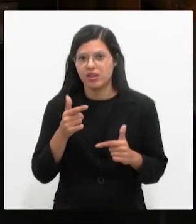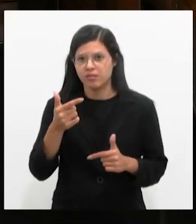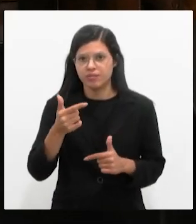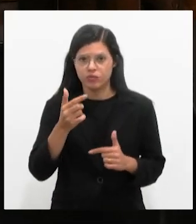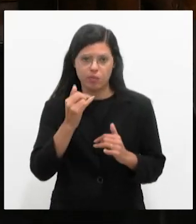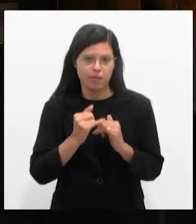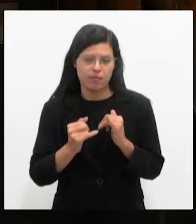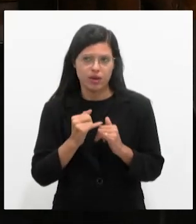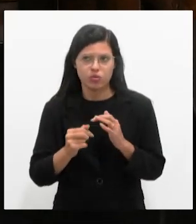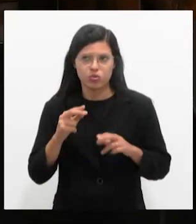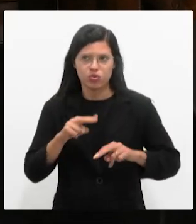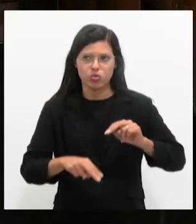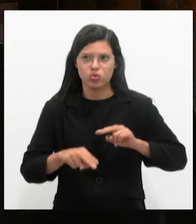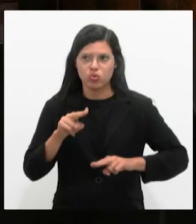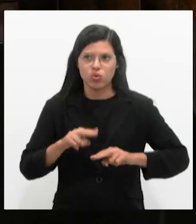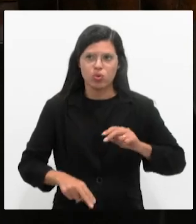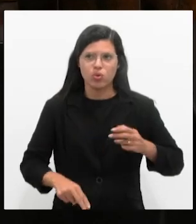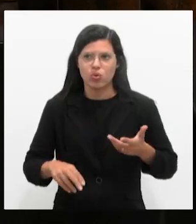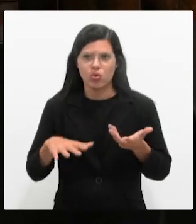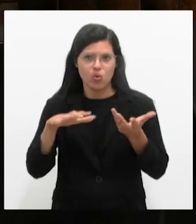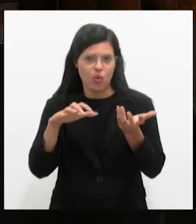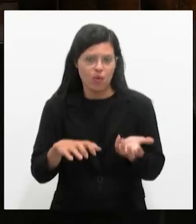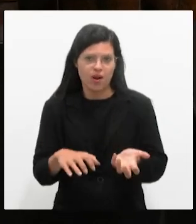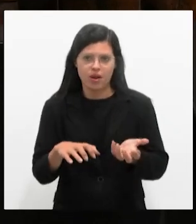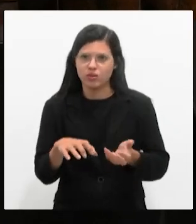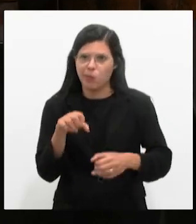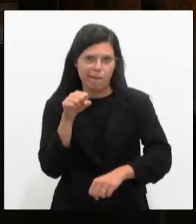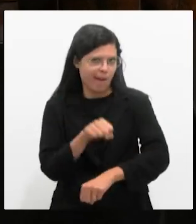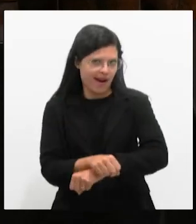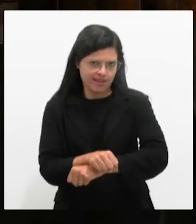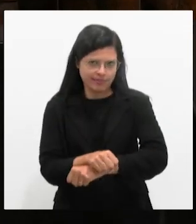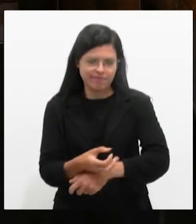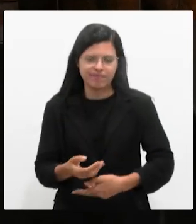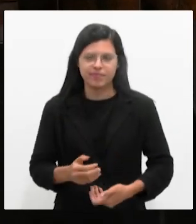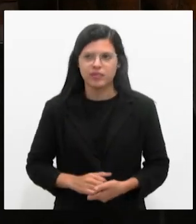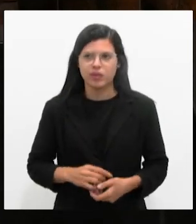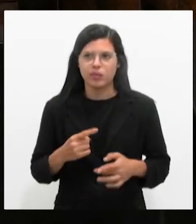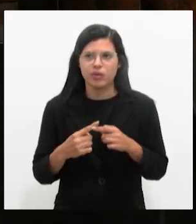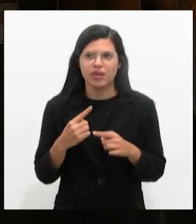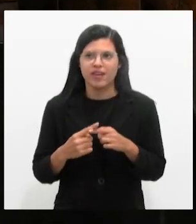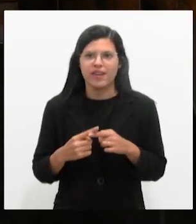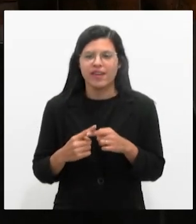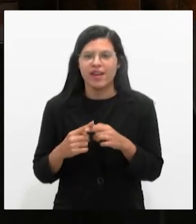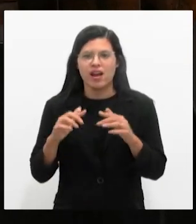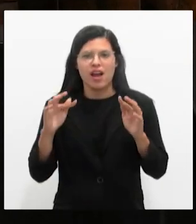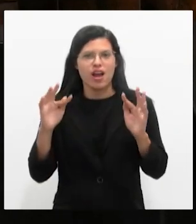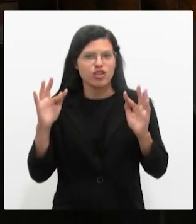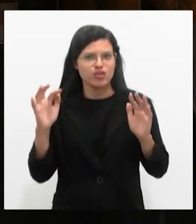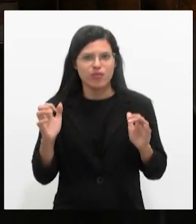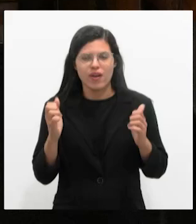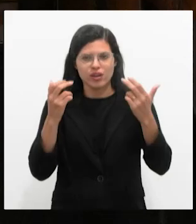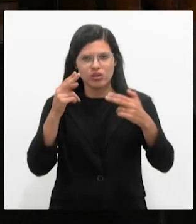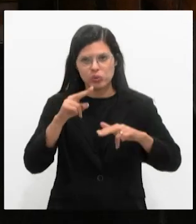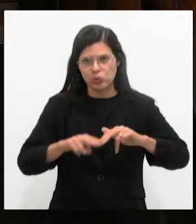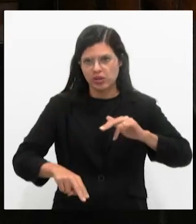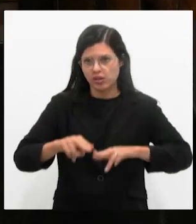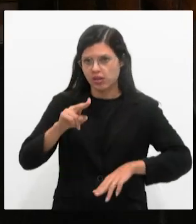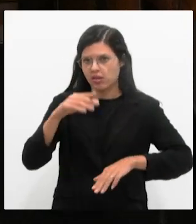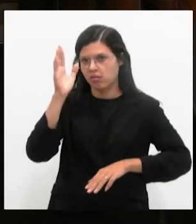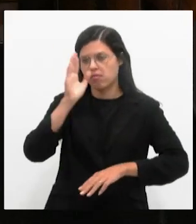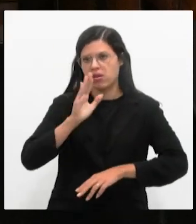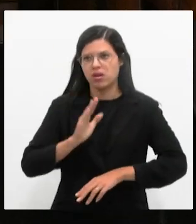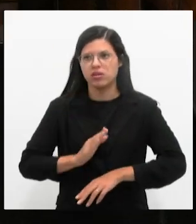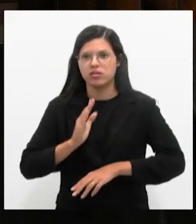em geral, o Congresso puxa o freio de mão e para, né? Porque as festas juninas no Brasil são